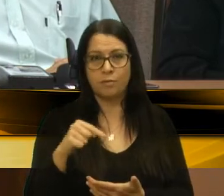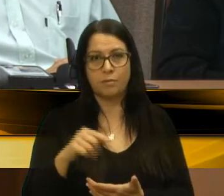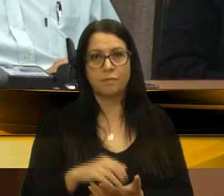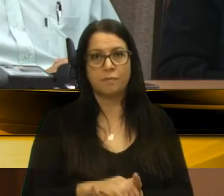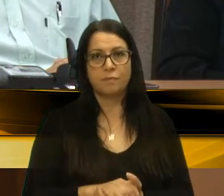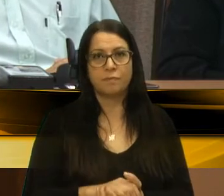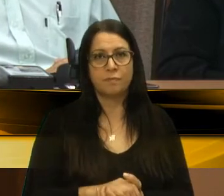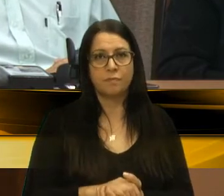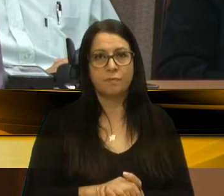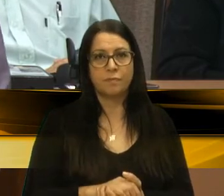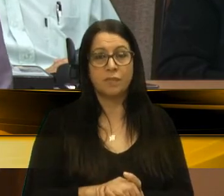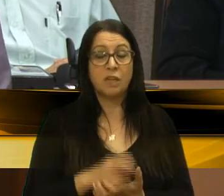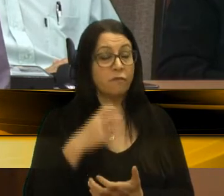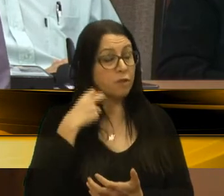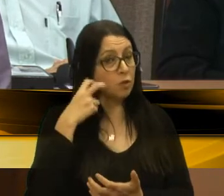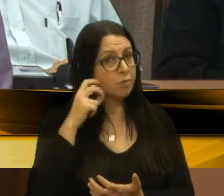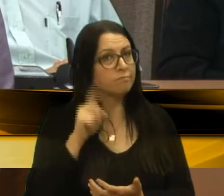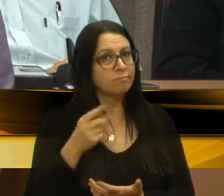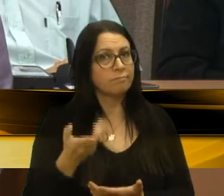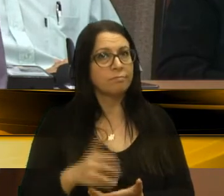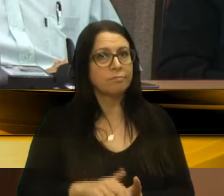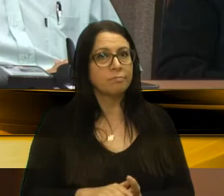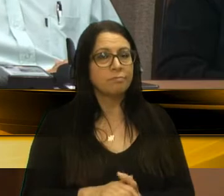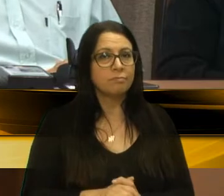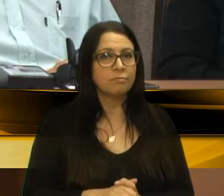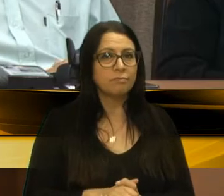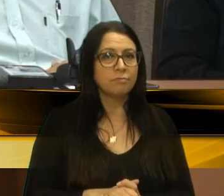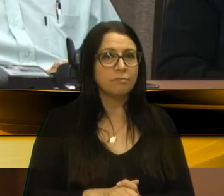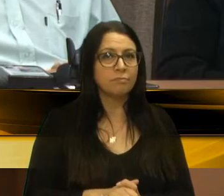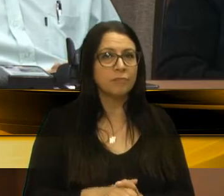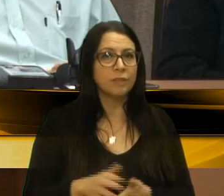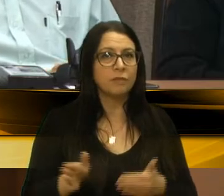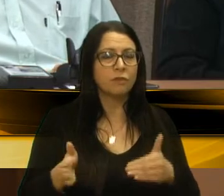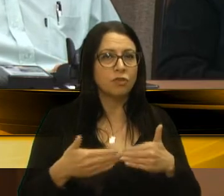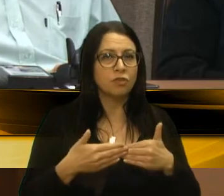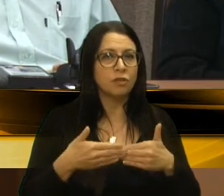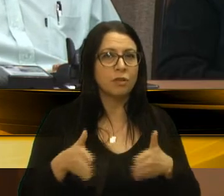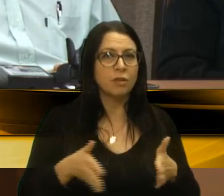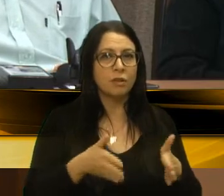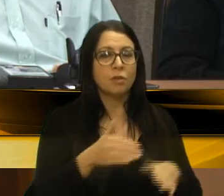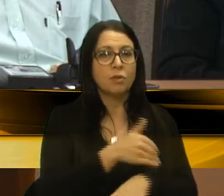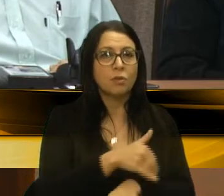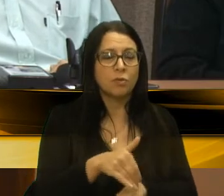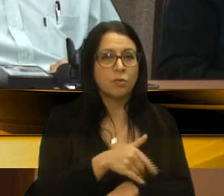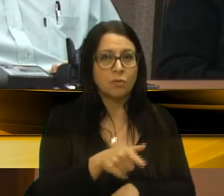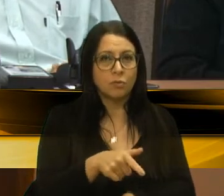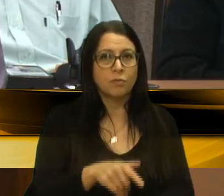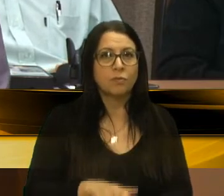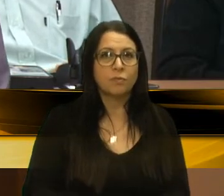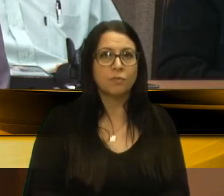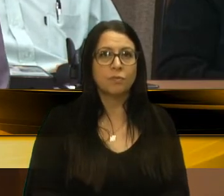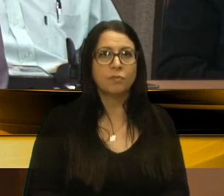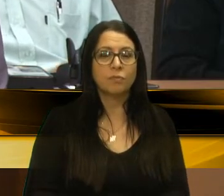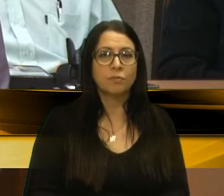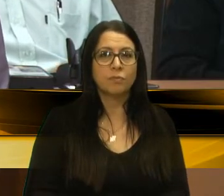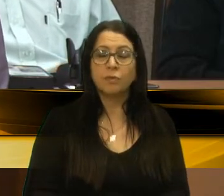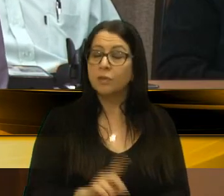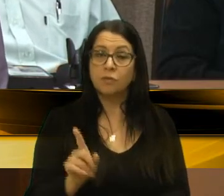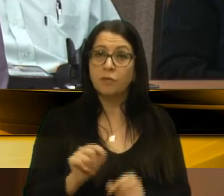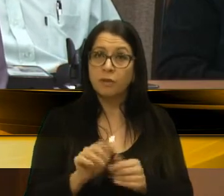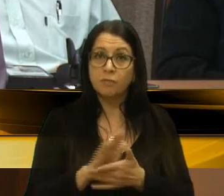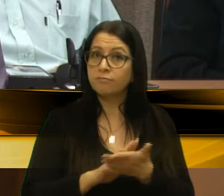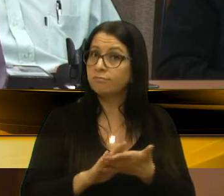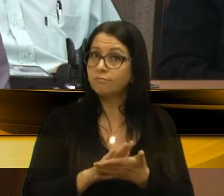para nós, o vergonhoso que é que vai ser fechada a rodovia, está fechada a rodovia e não vai ser feito